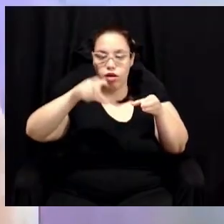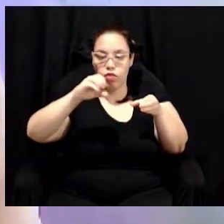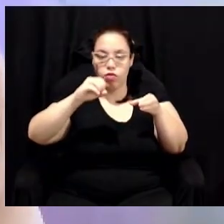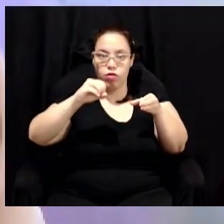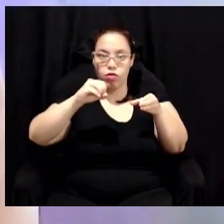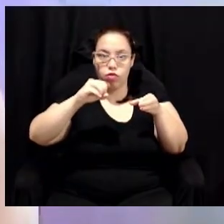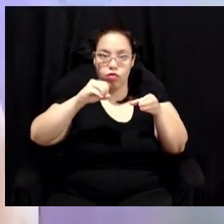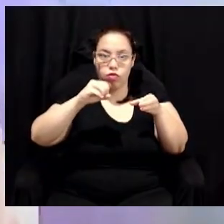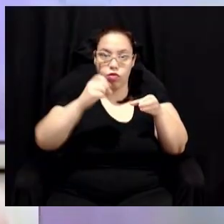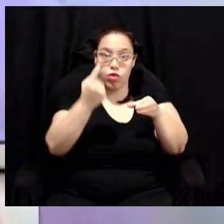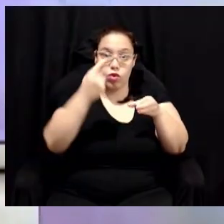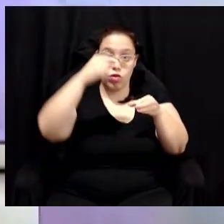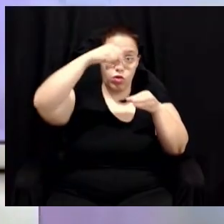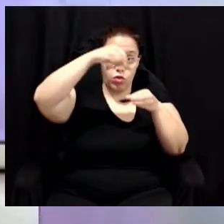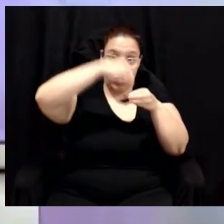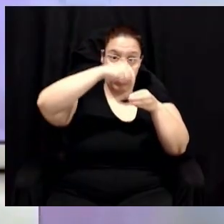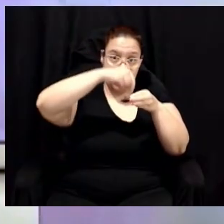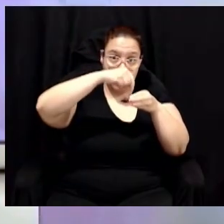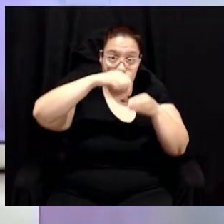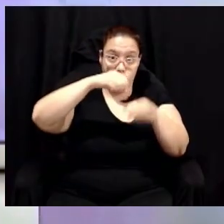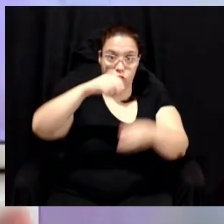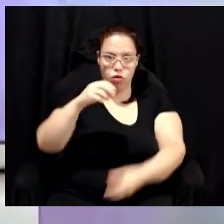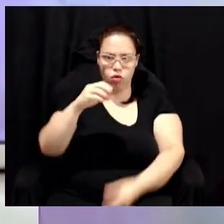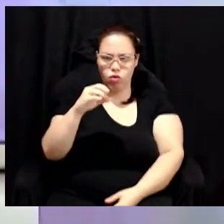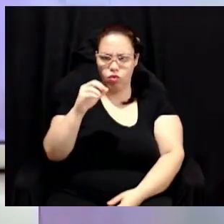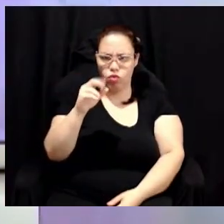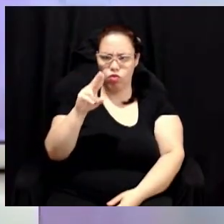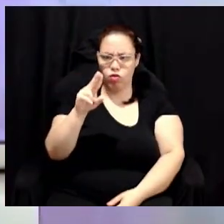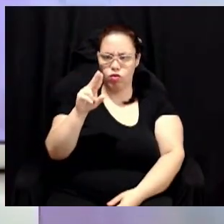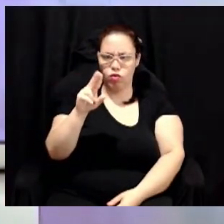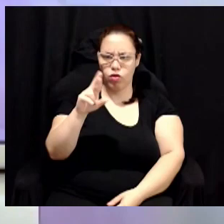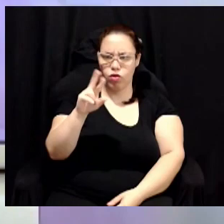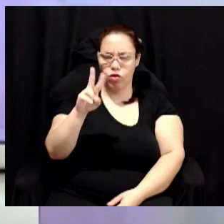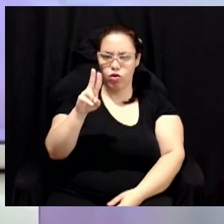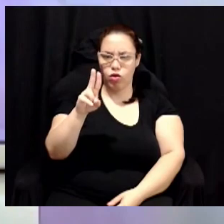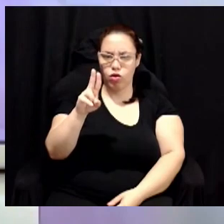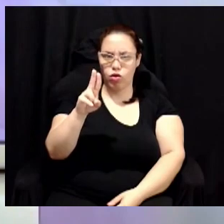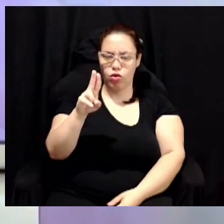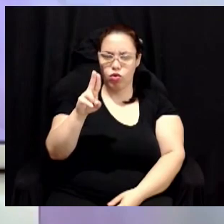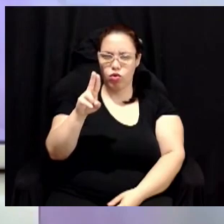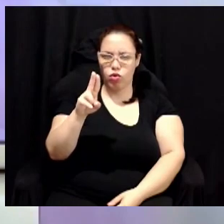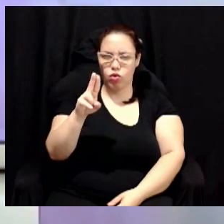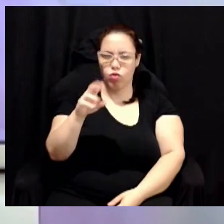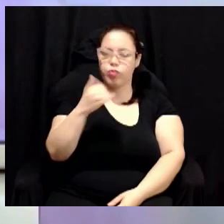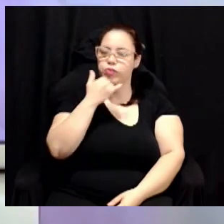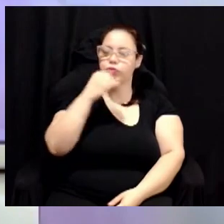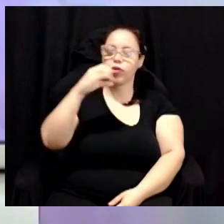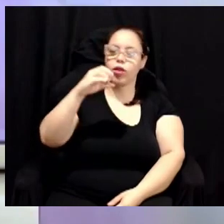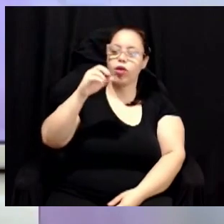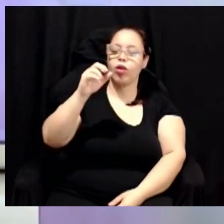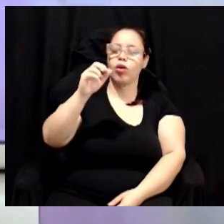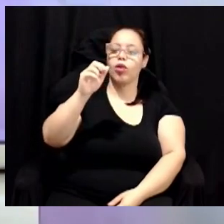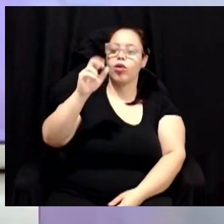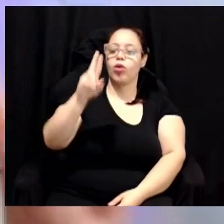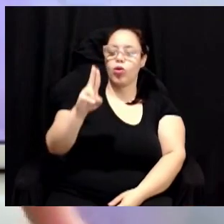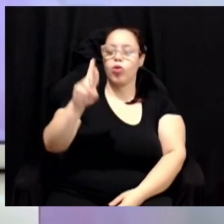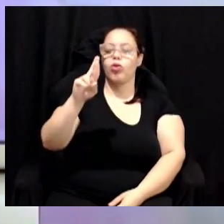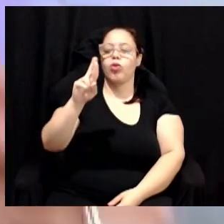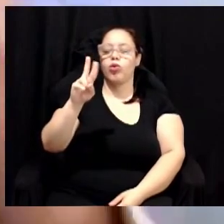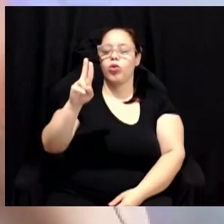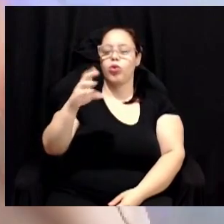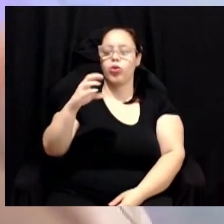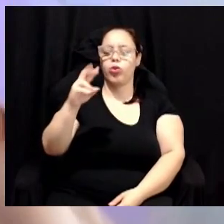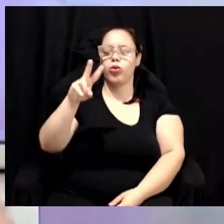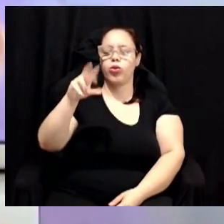vai colocar 1 colher de cúrcuma ou açafrão da terra, tá? Aquele pozinho bem amarelinho, cor de mostarda, você acha no mercado, em